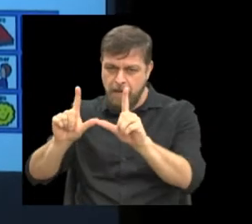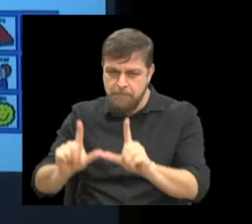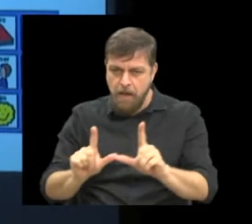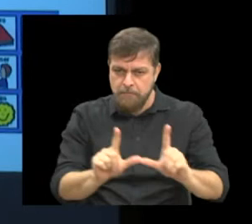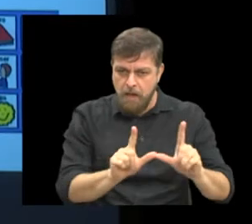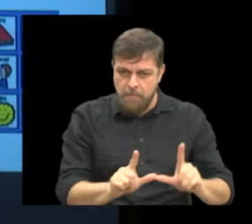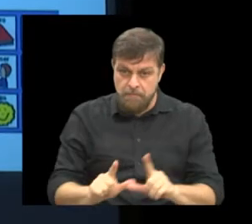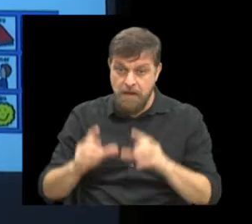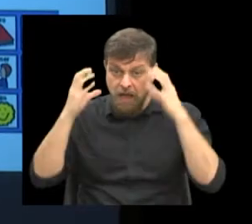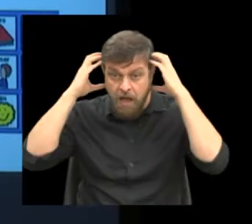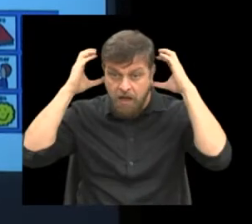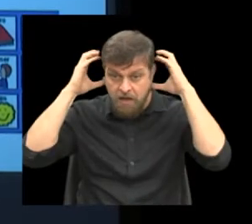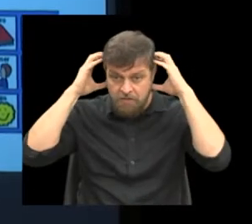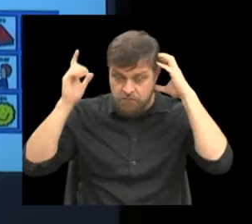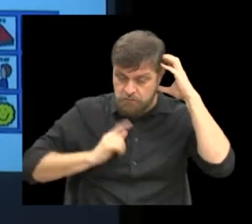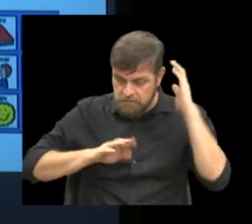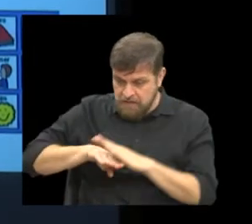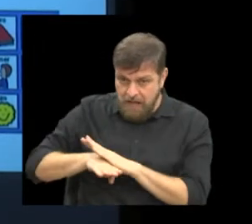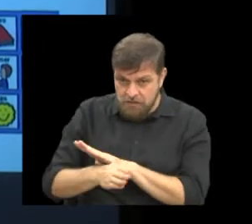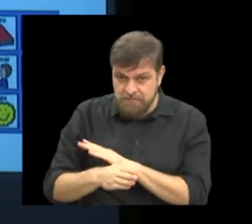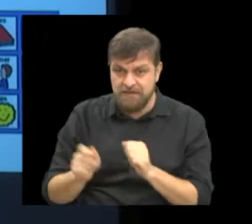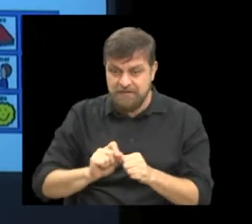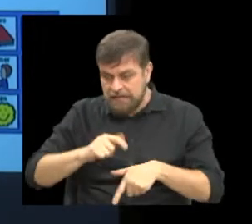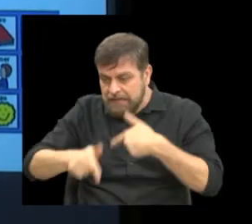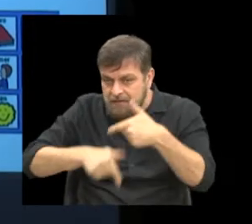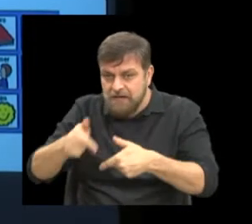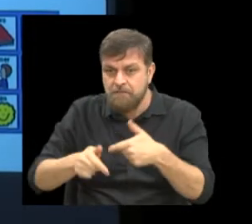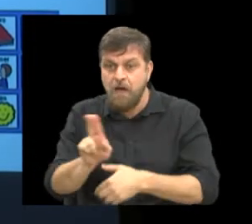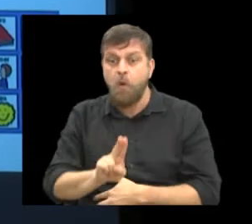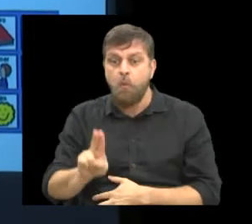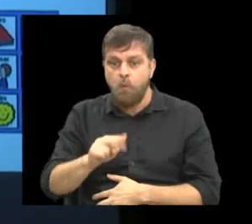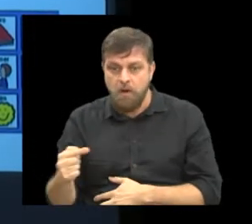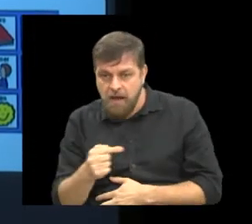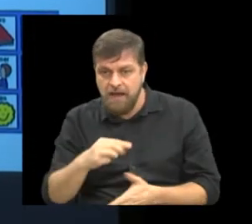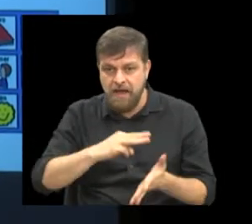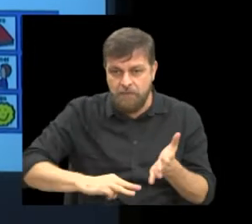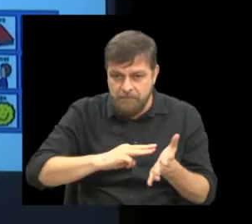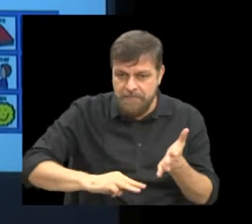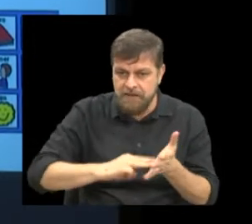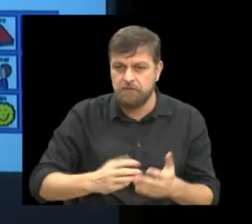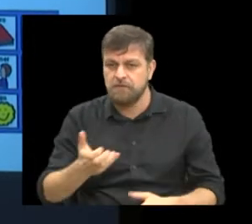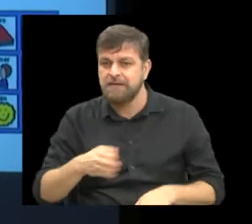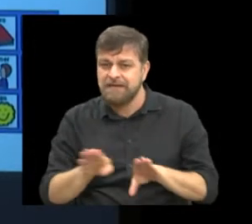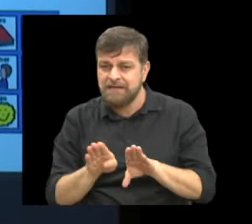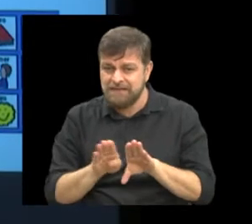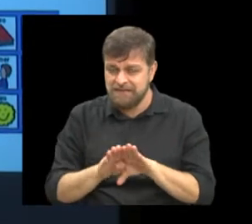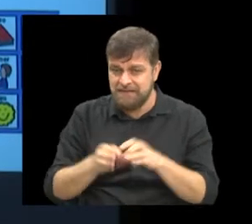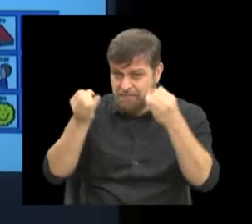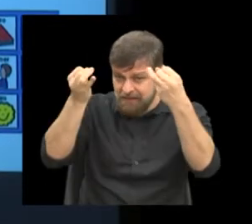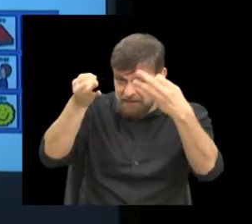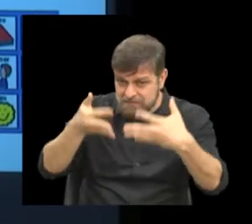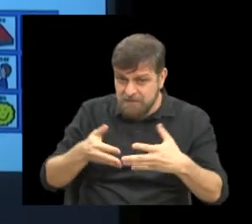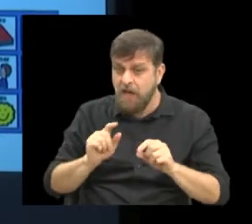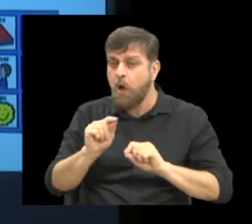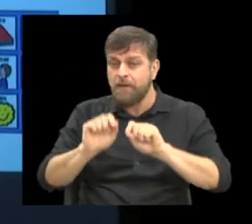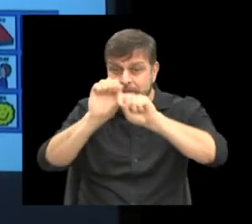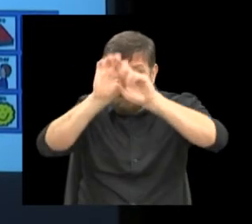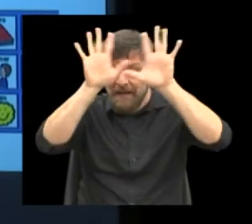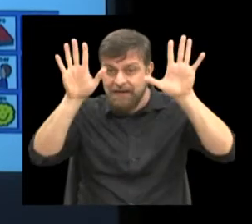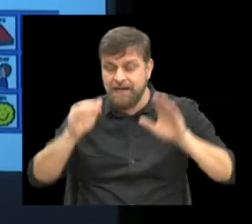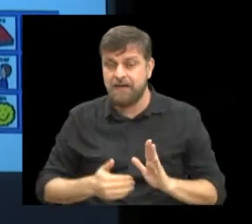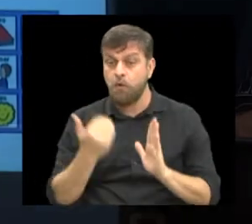a fonoaudiologia que trabalha bastante. Eu queria deixar também uma coisa assim bem clara para vocês. Esses